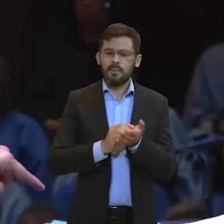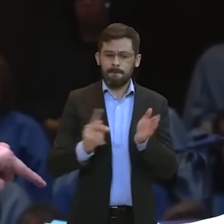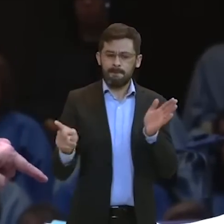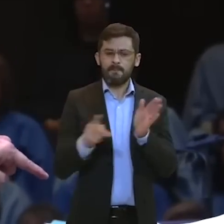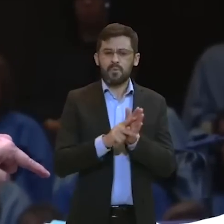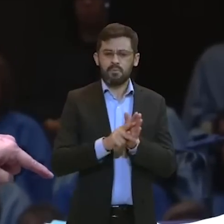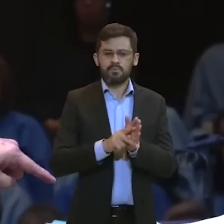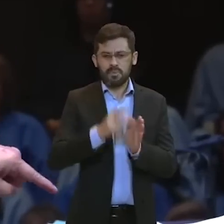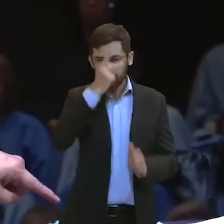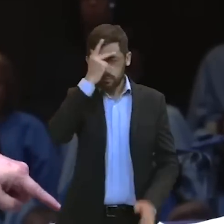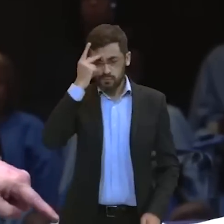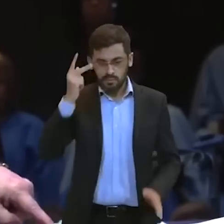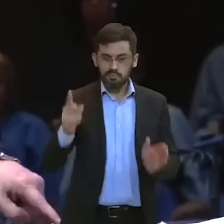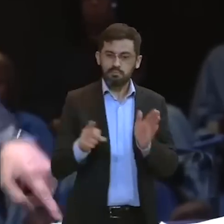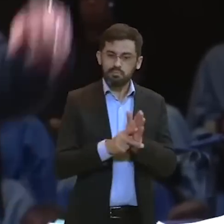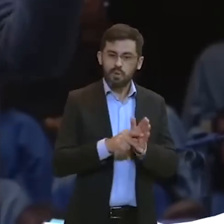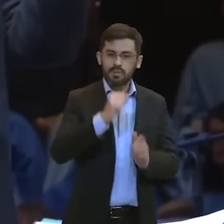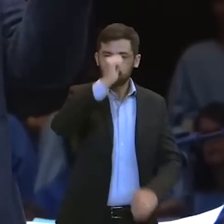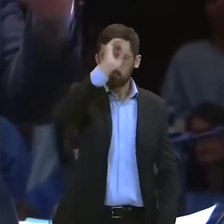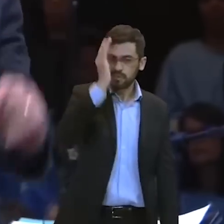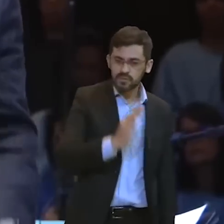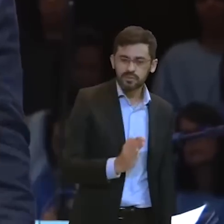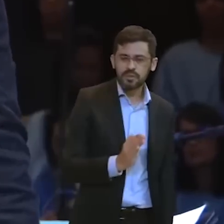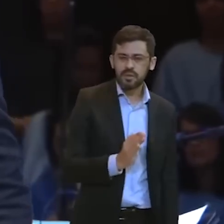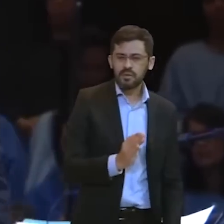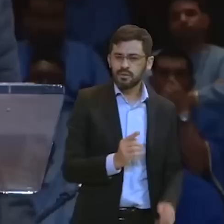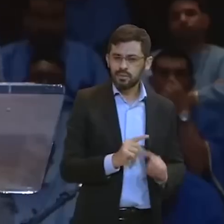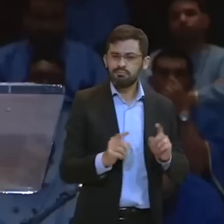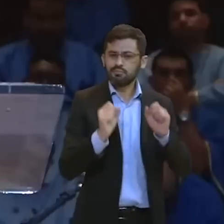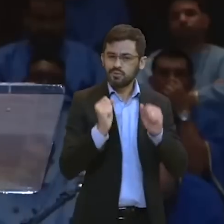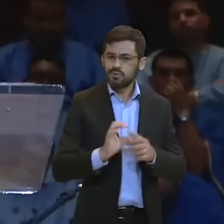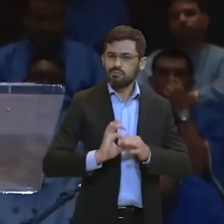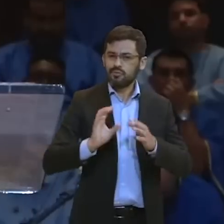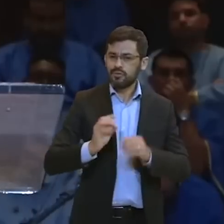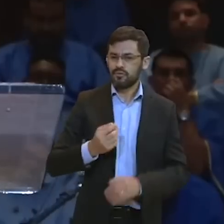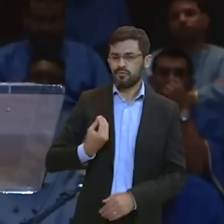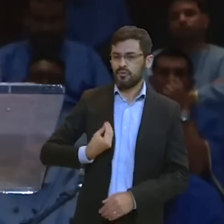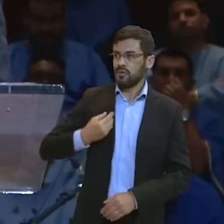brasileiro que podia morar lá fora,